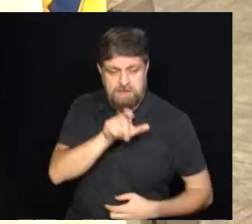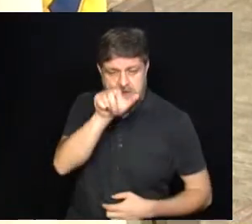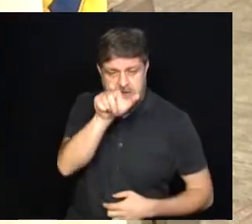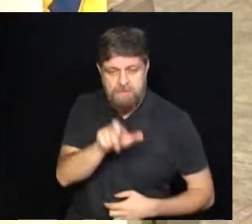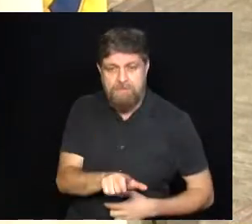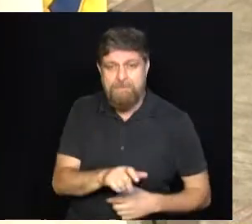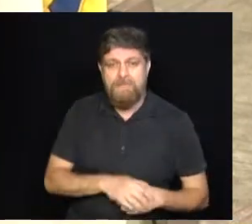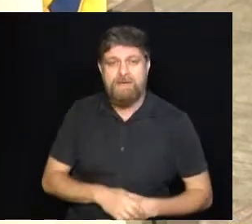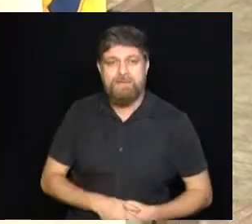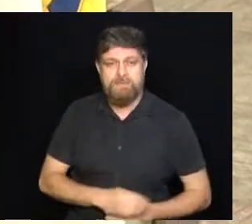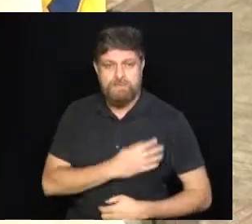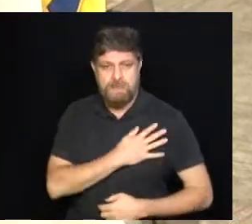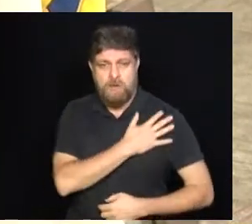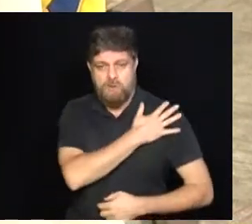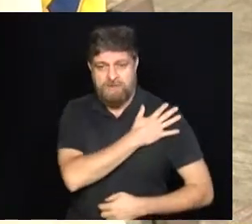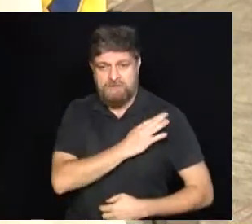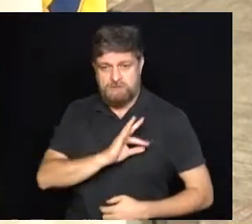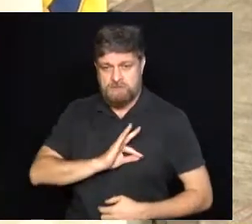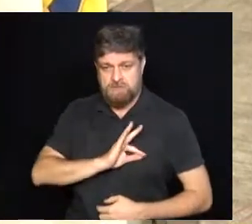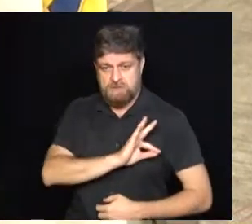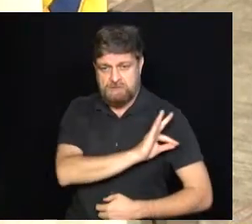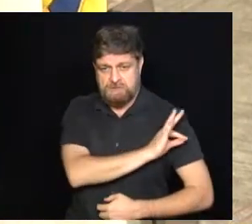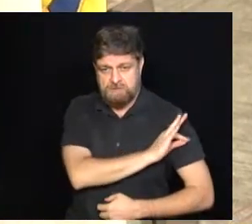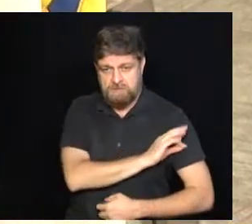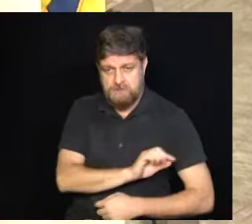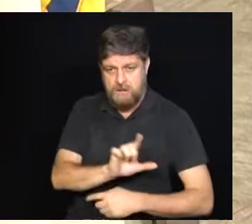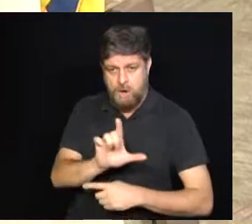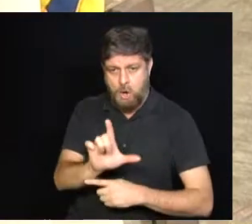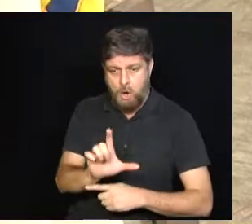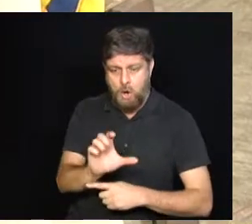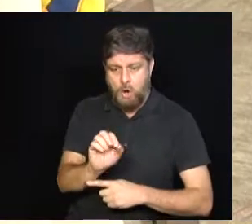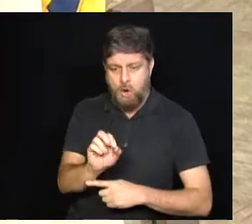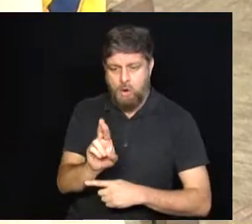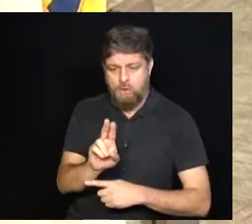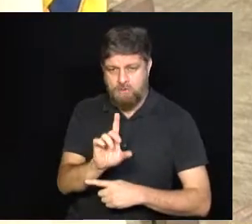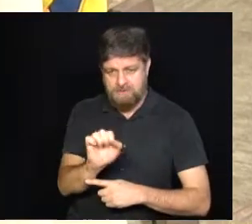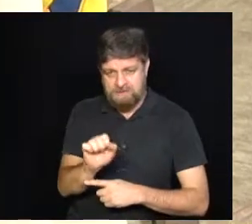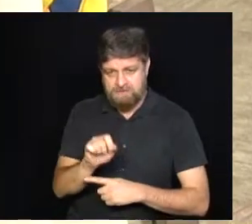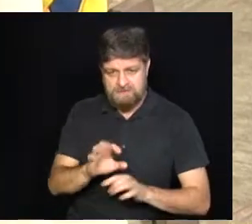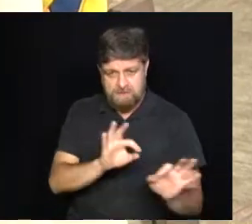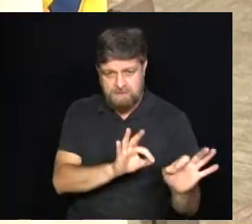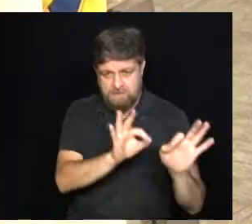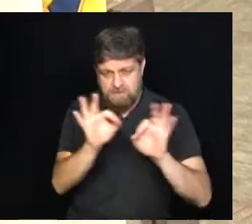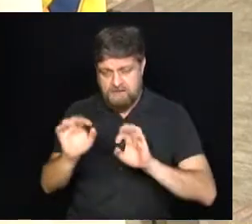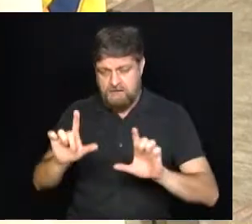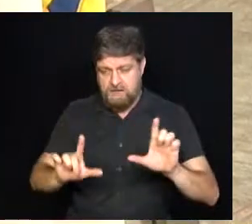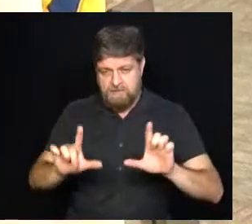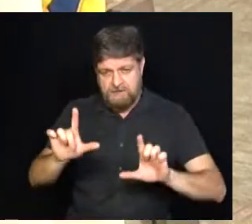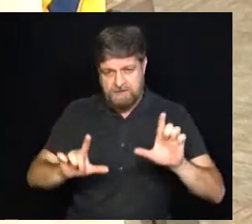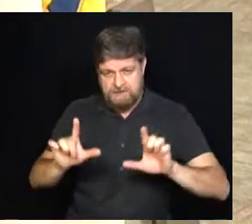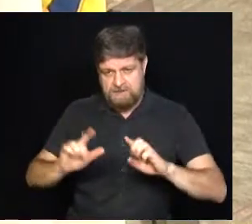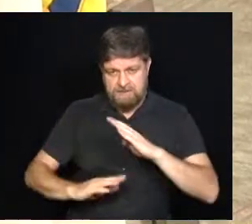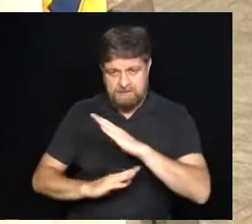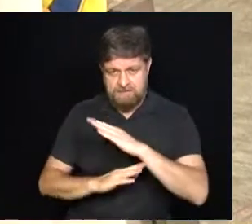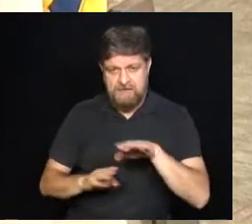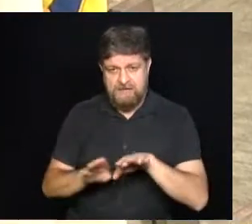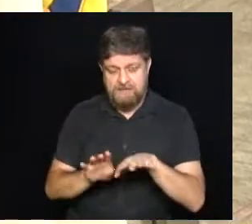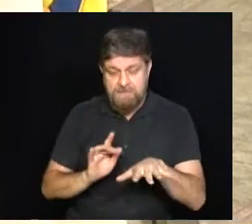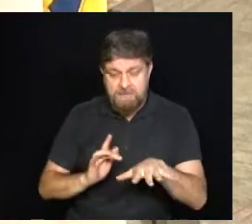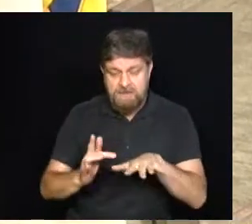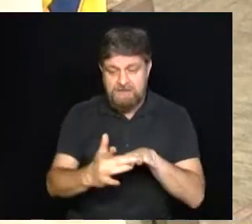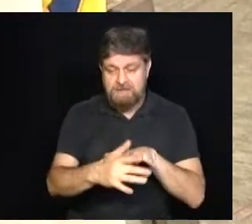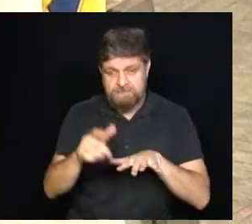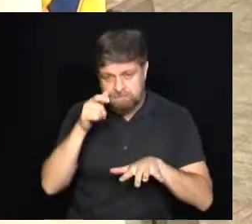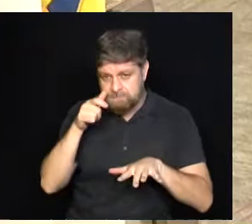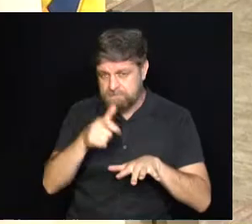comandante da Guarda aqui de Campinas. Lembrando que todo esse debate você confere aqui pela tela da TV e também por meio das nossas redes sociais.